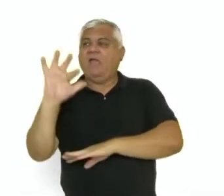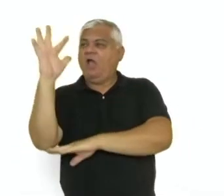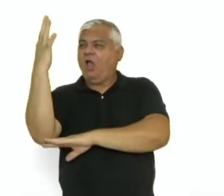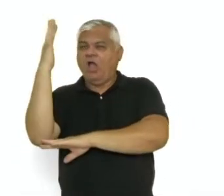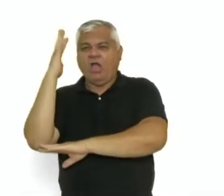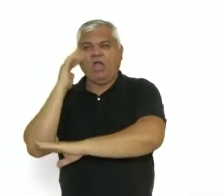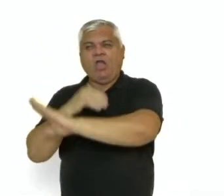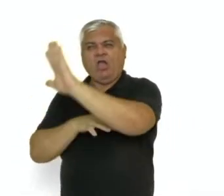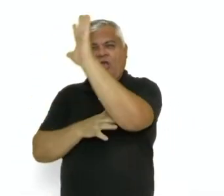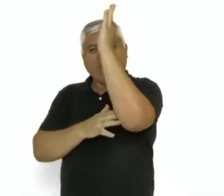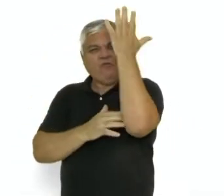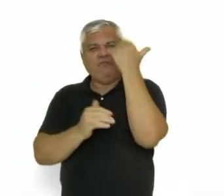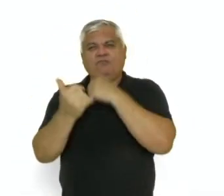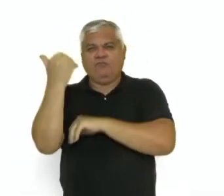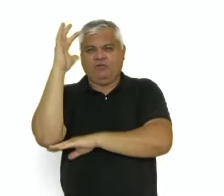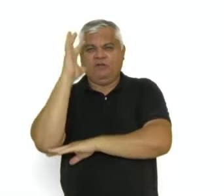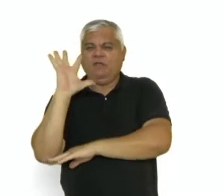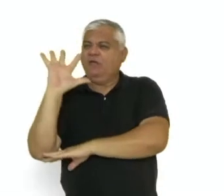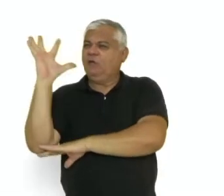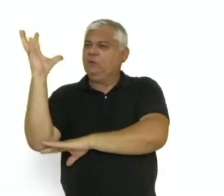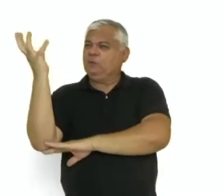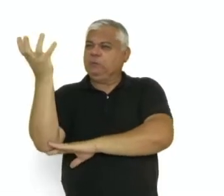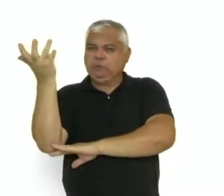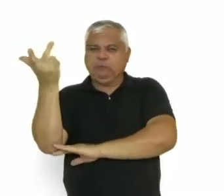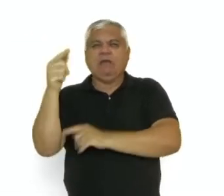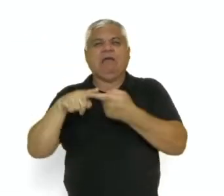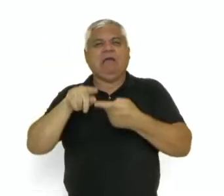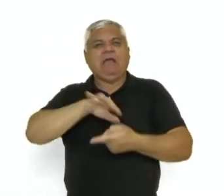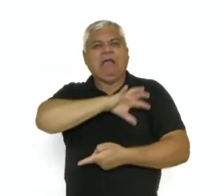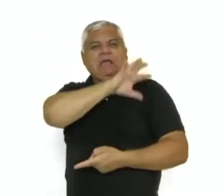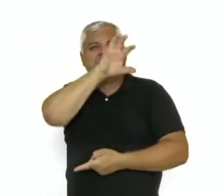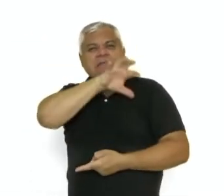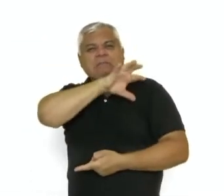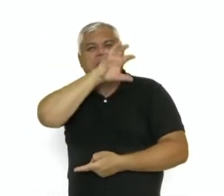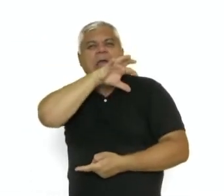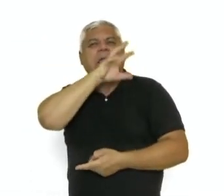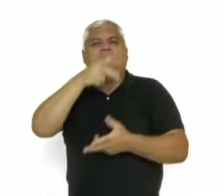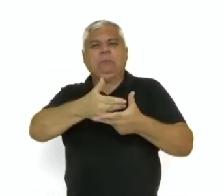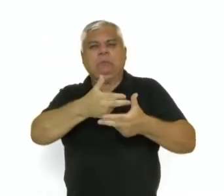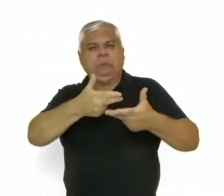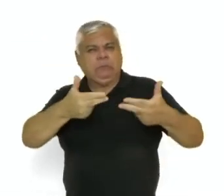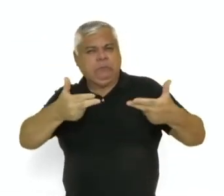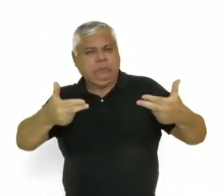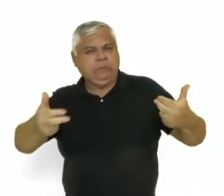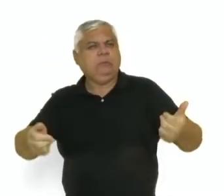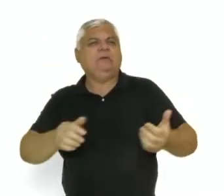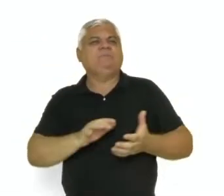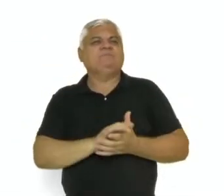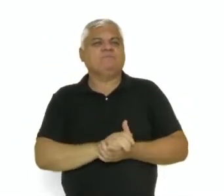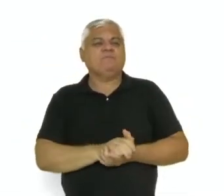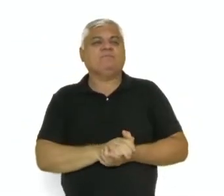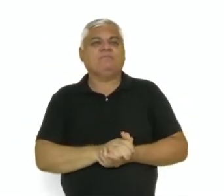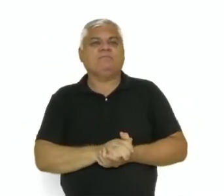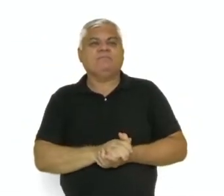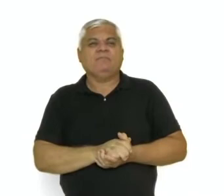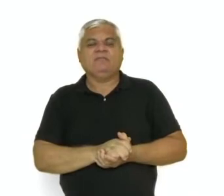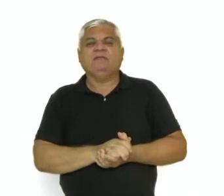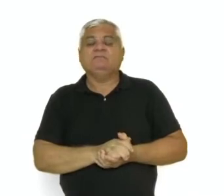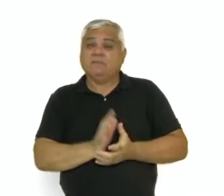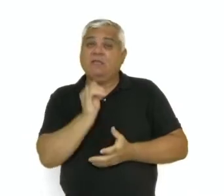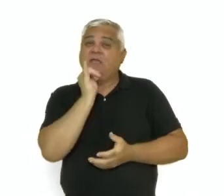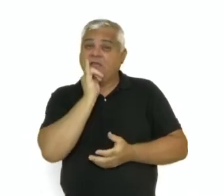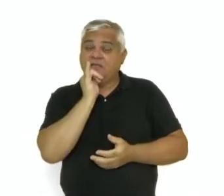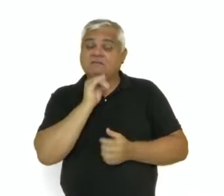árvores, arbustos, animais, aqui representado, né, pelo cachorrinho, né, são exemplos